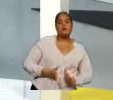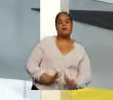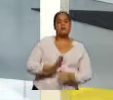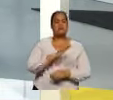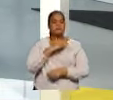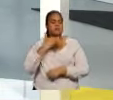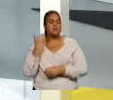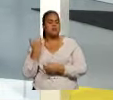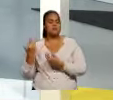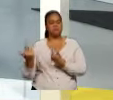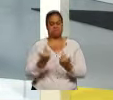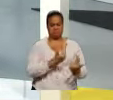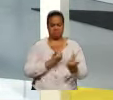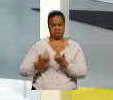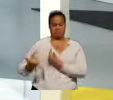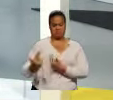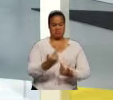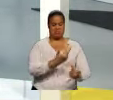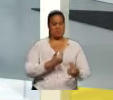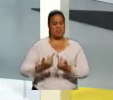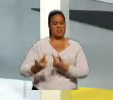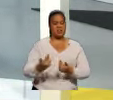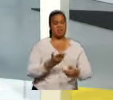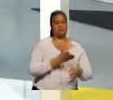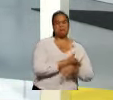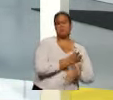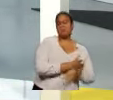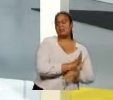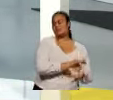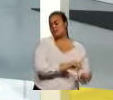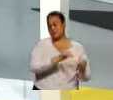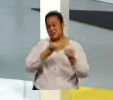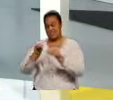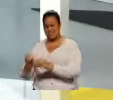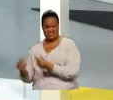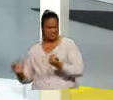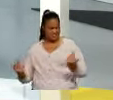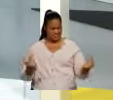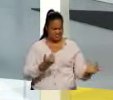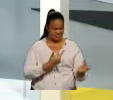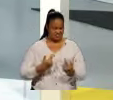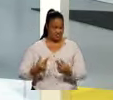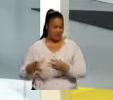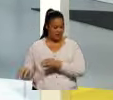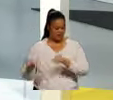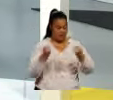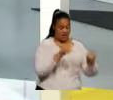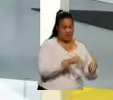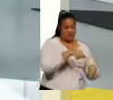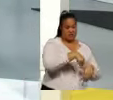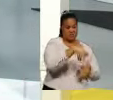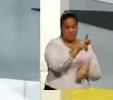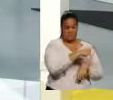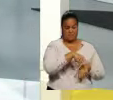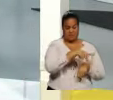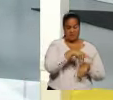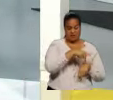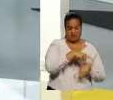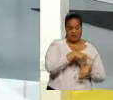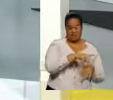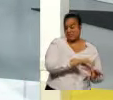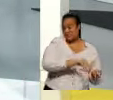é praticamente a mesma a entrada ea saída de pessoas é praticamente a mesma esse país vai crescer pouco